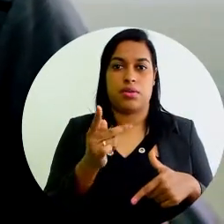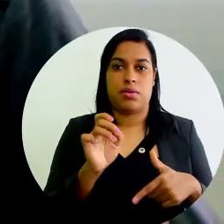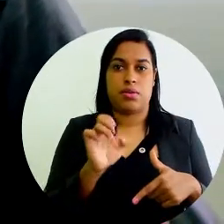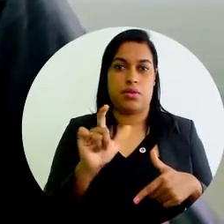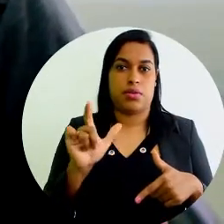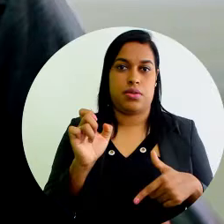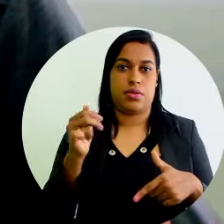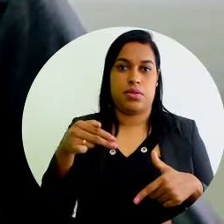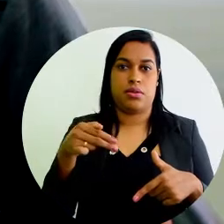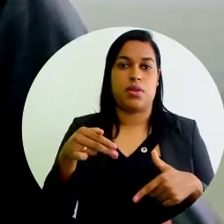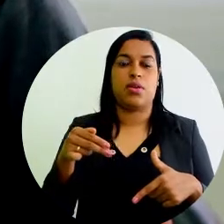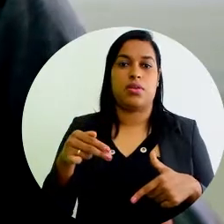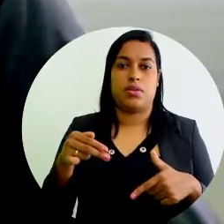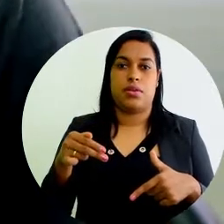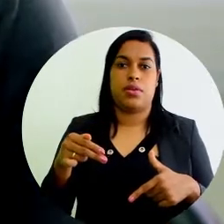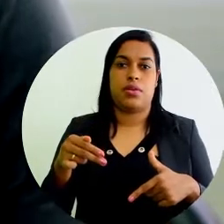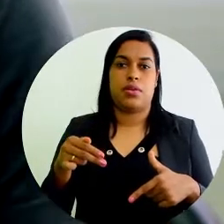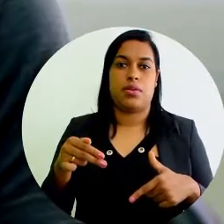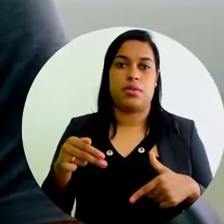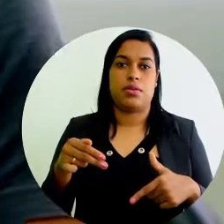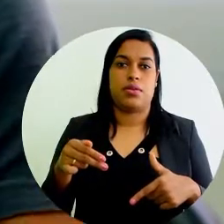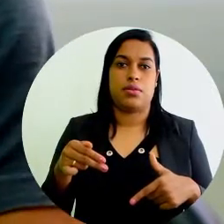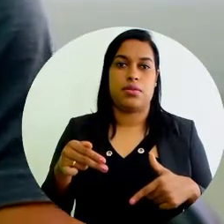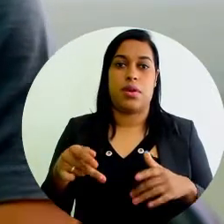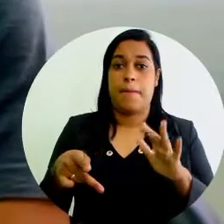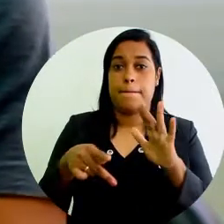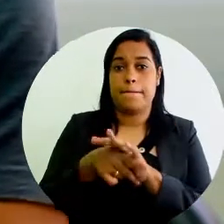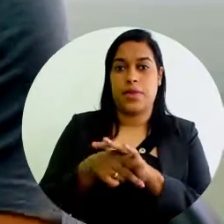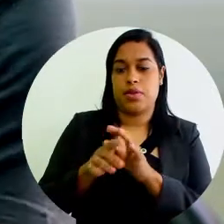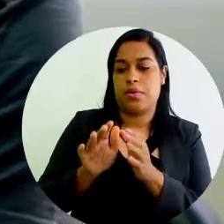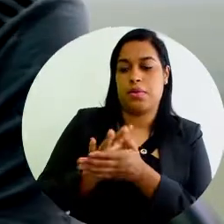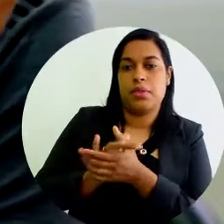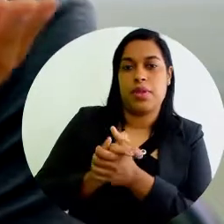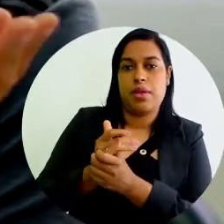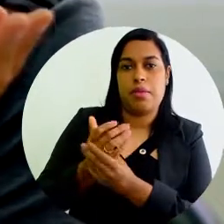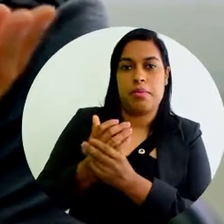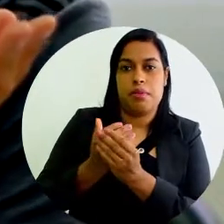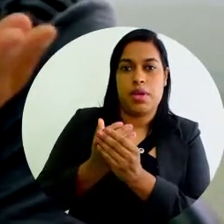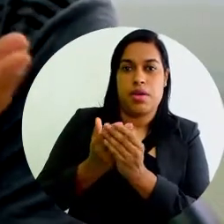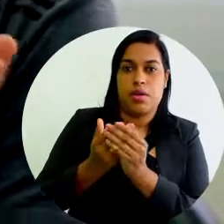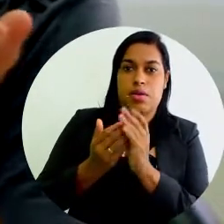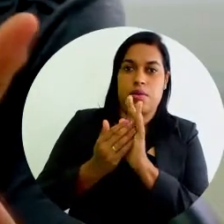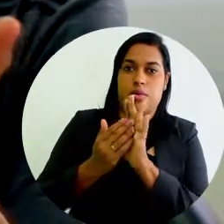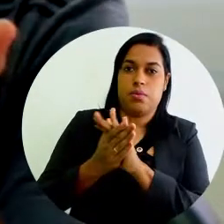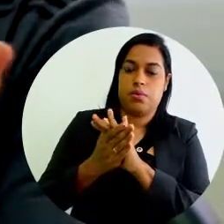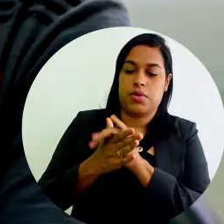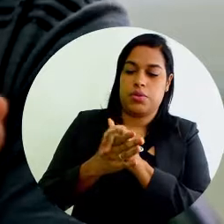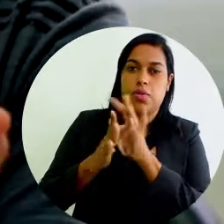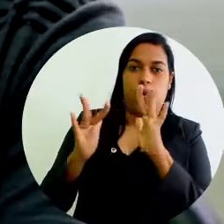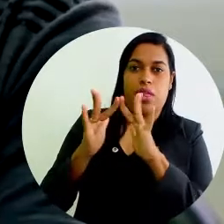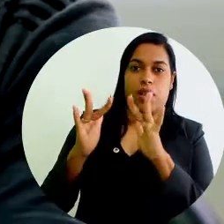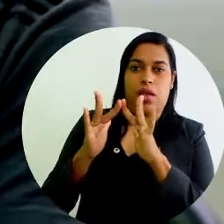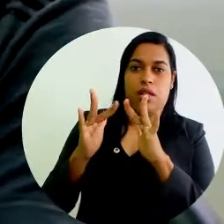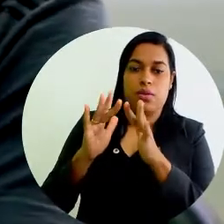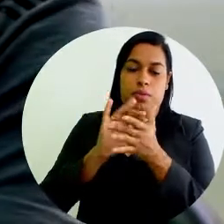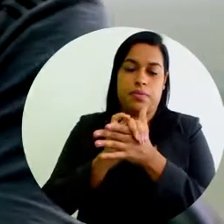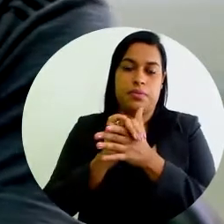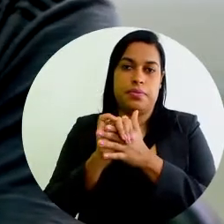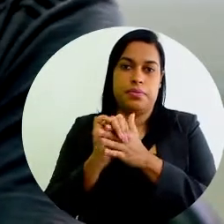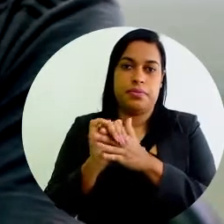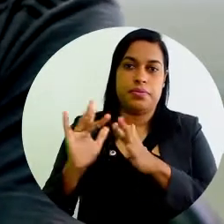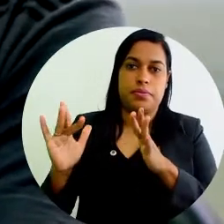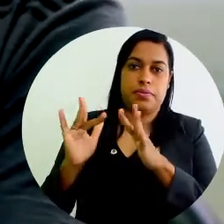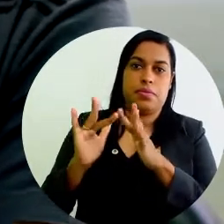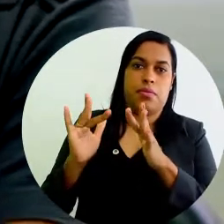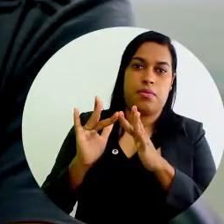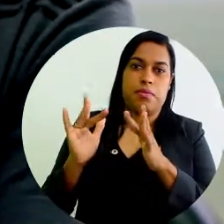trabalhar com Helen o alfabeto usando a sua própria mão, tocando a mão de Helen